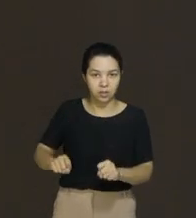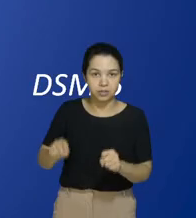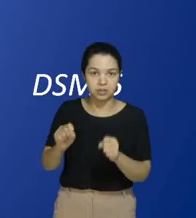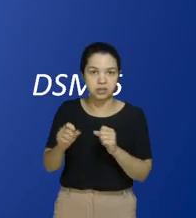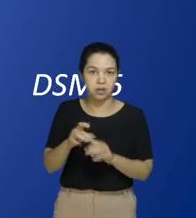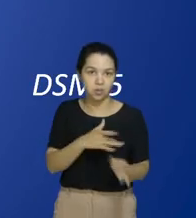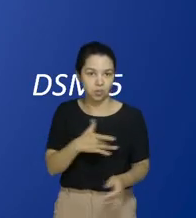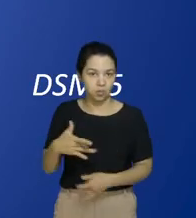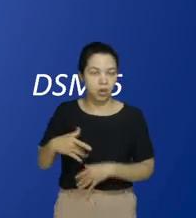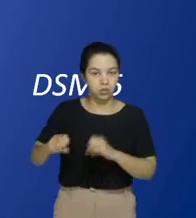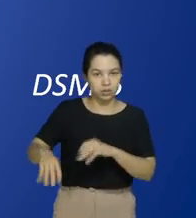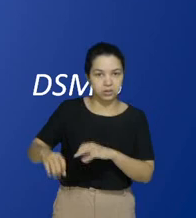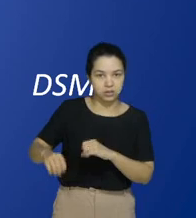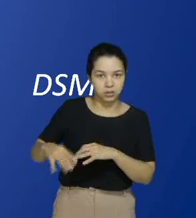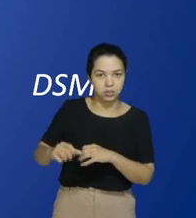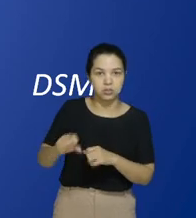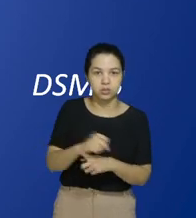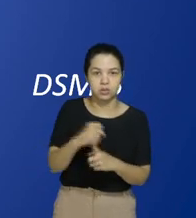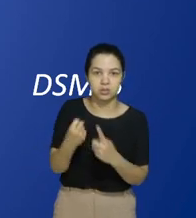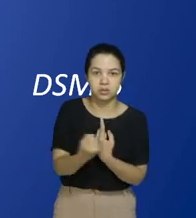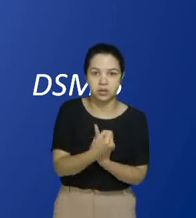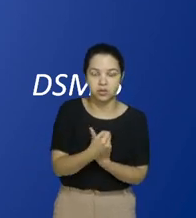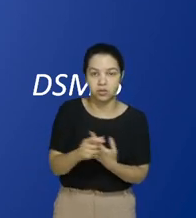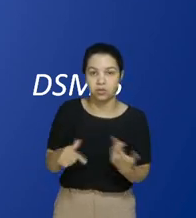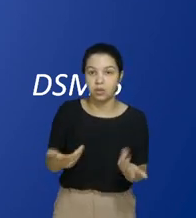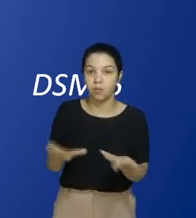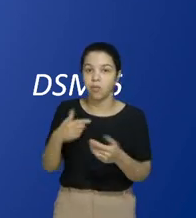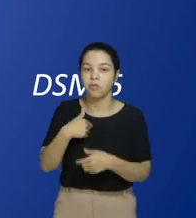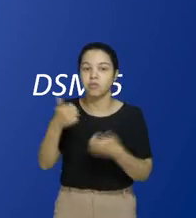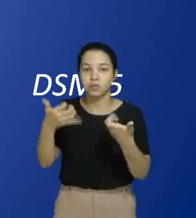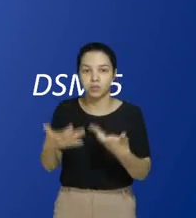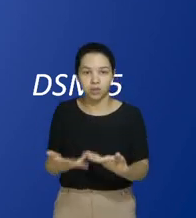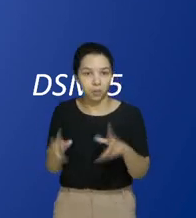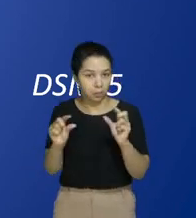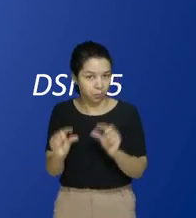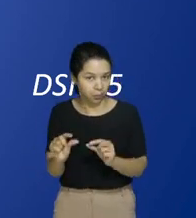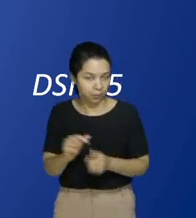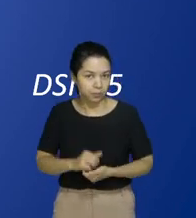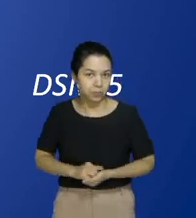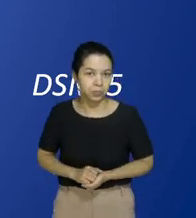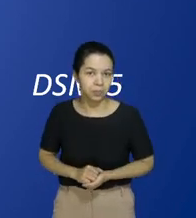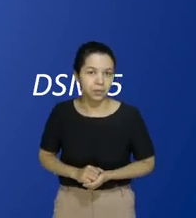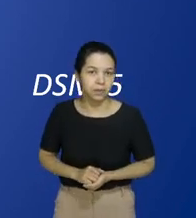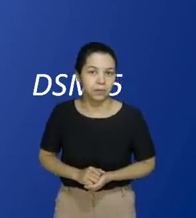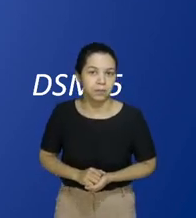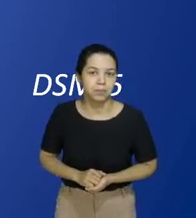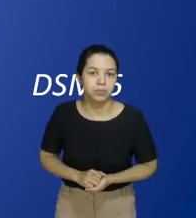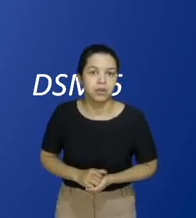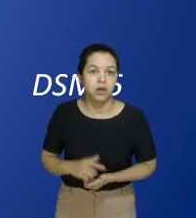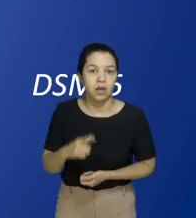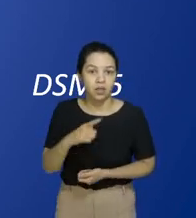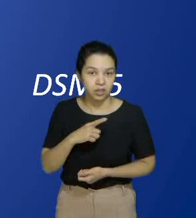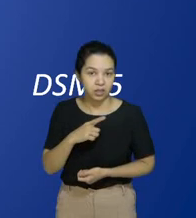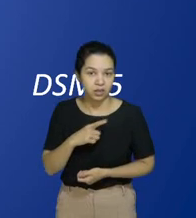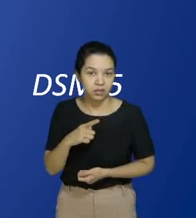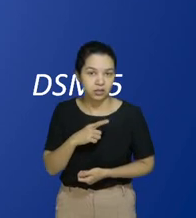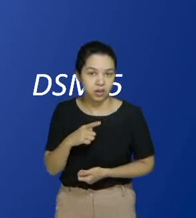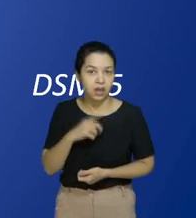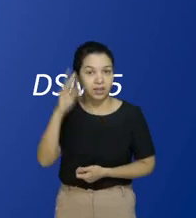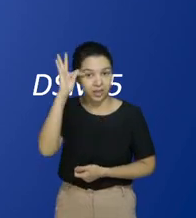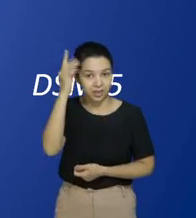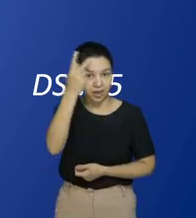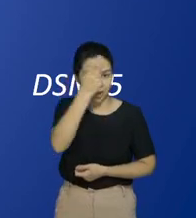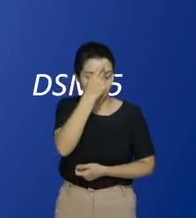para a sociedade com o mundo. Já vou falar um pouco sobre isso. É o seguinte, vamos dizer, além do distúrbio de aprendizagem que o TDAH pode